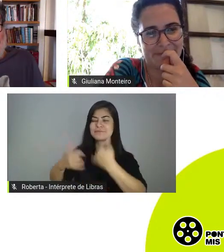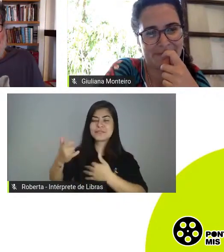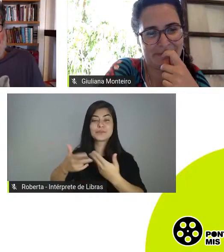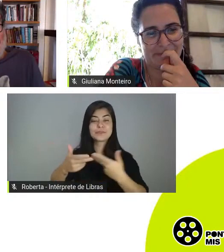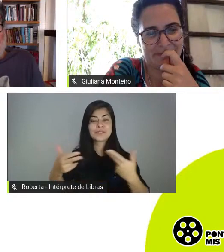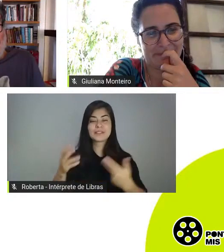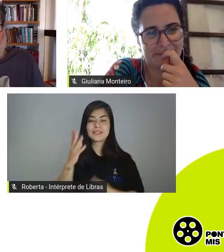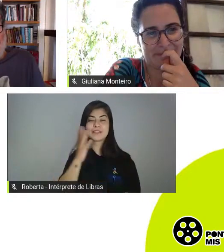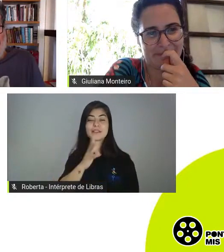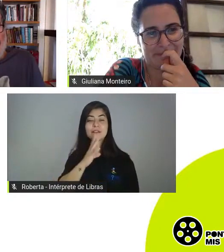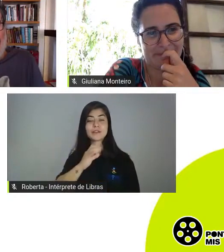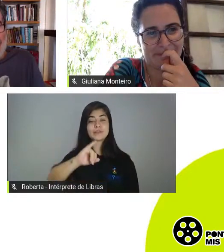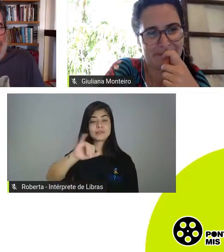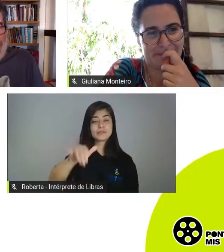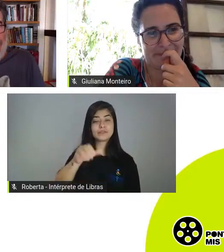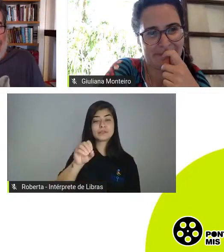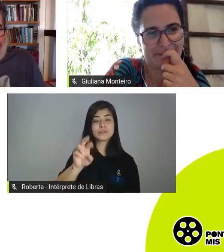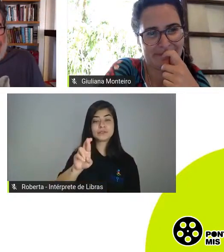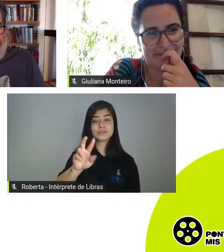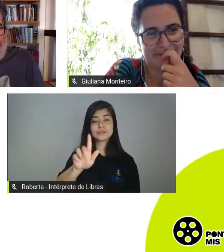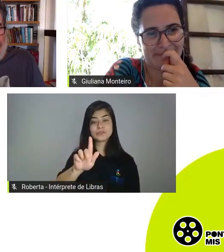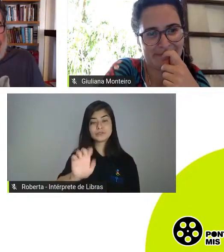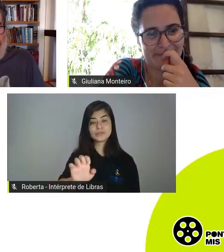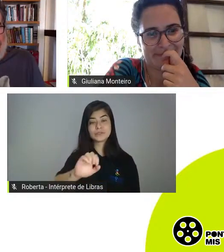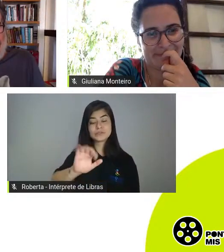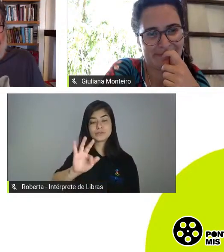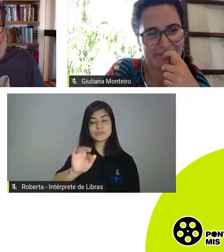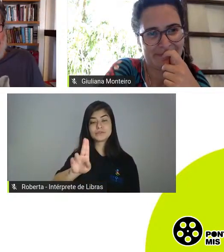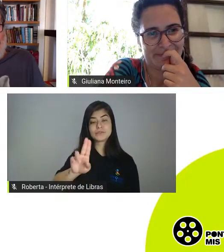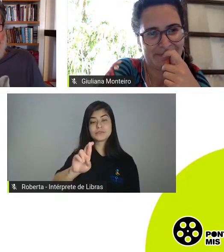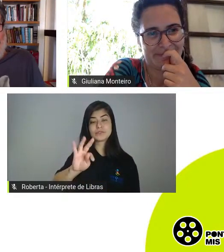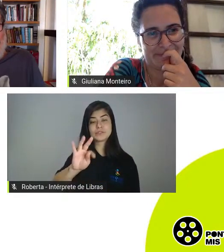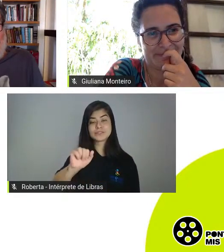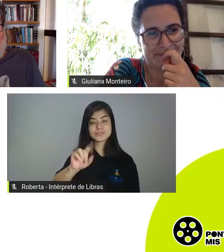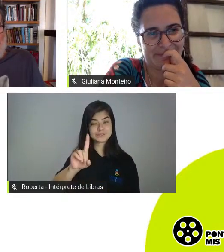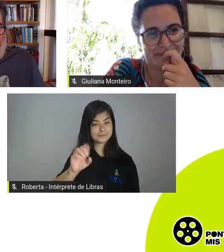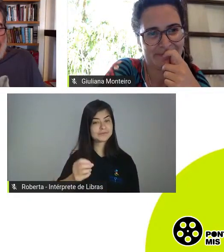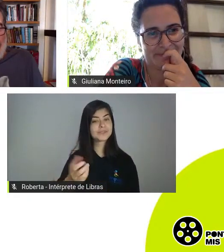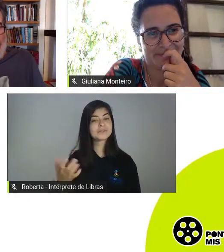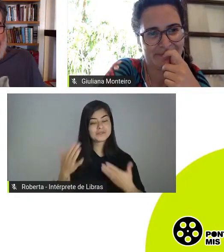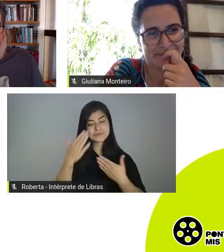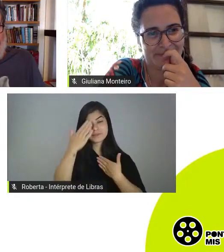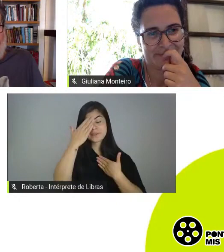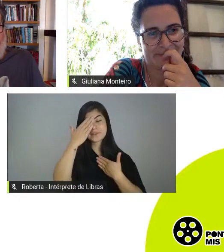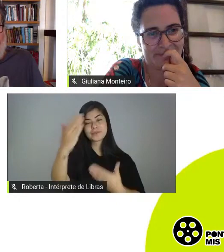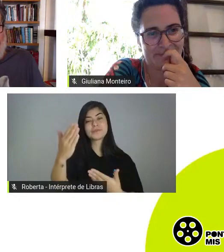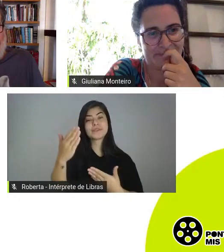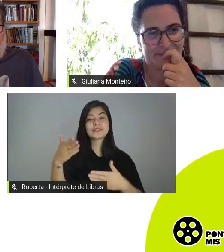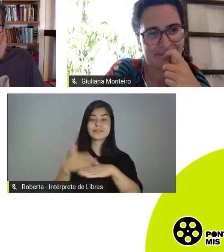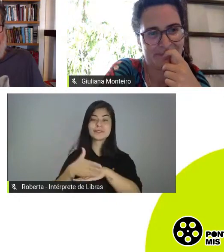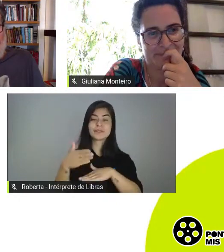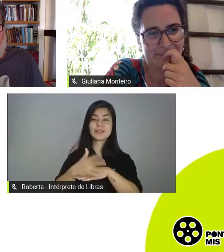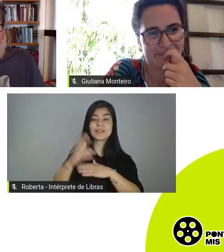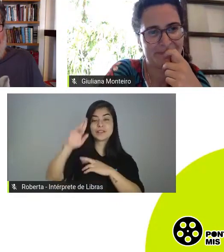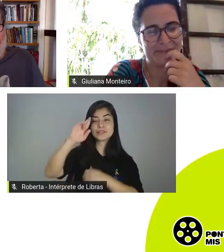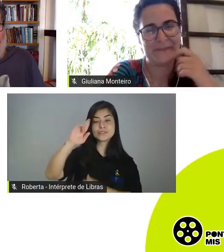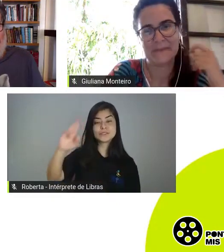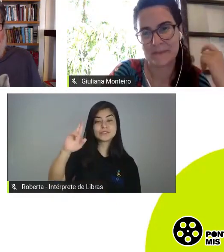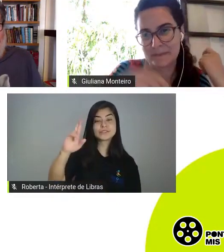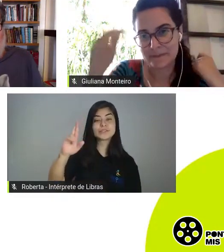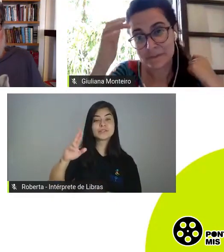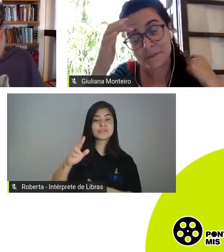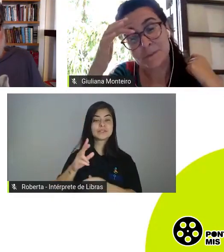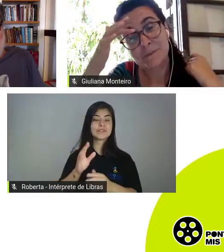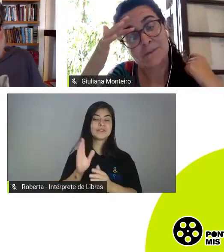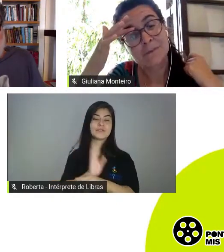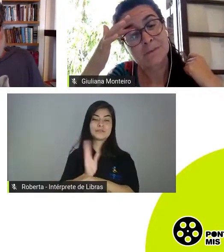é nosso querido Jorge Furtado. Obrigada, Jorge, pela participação aqui. Jorge Furtado, que é diretor e roteirista dos longas